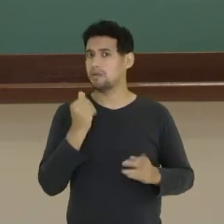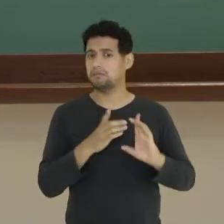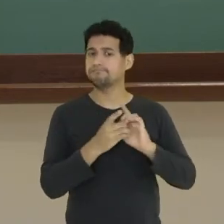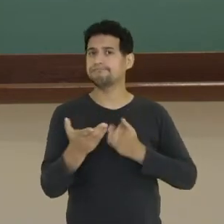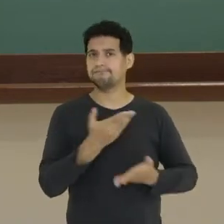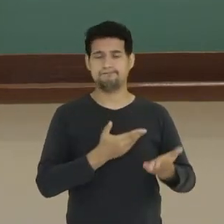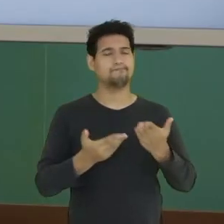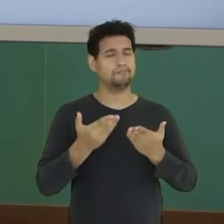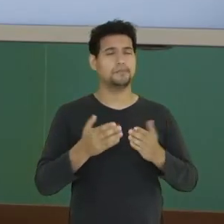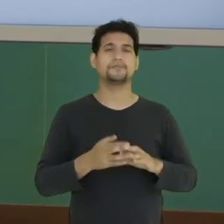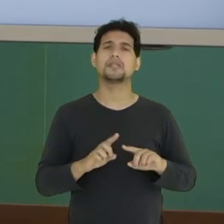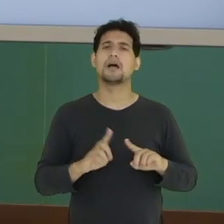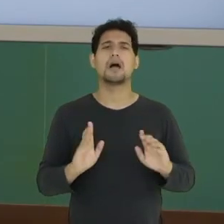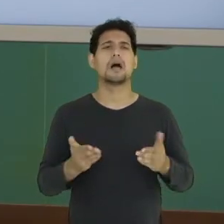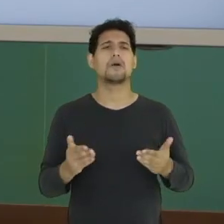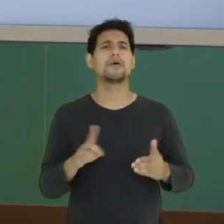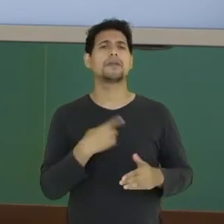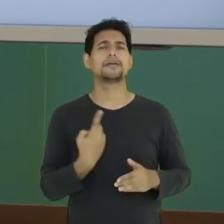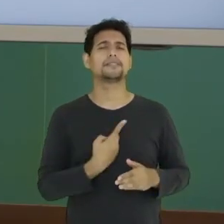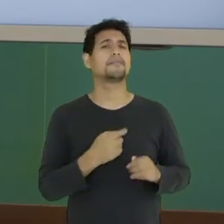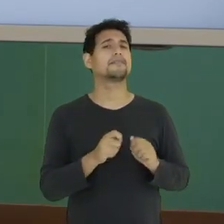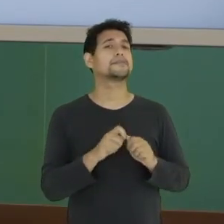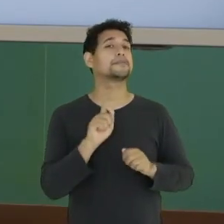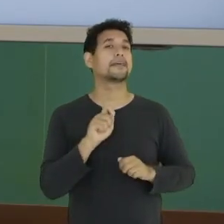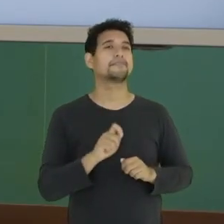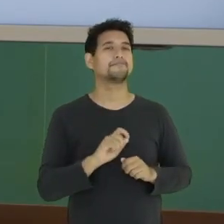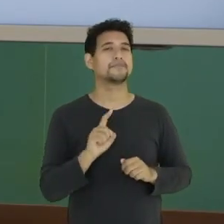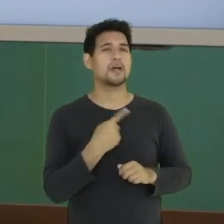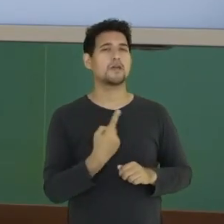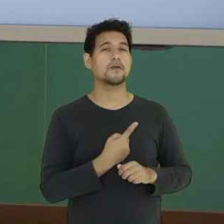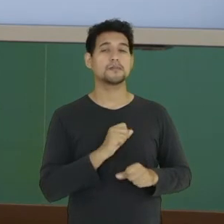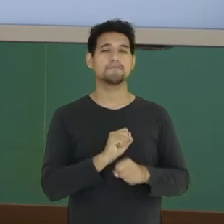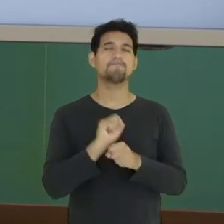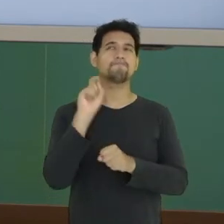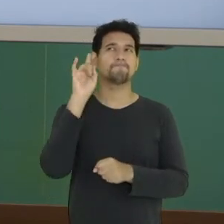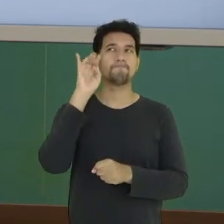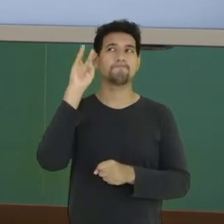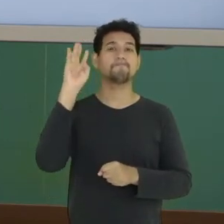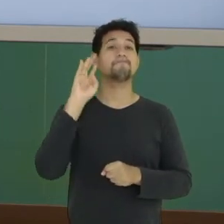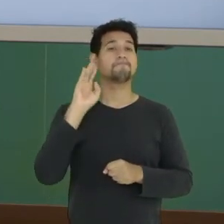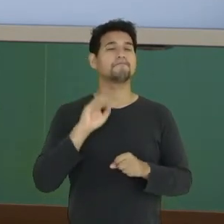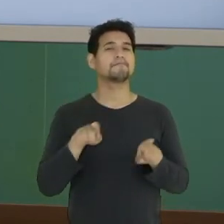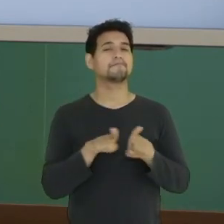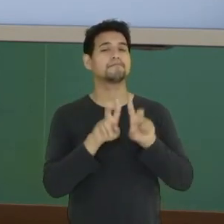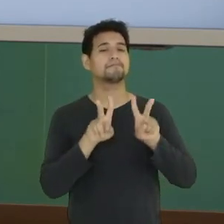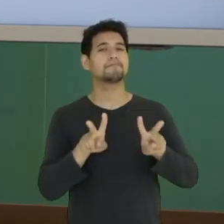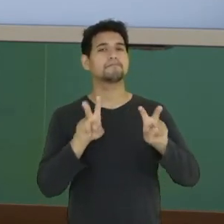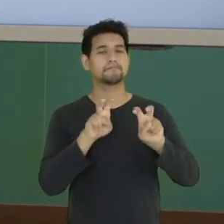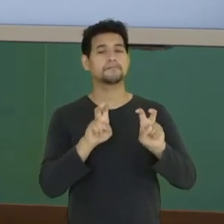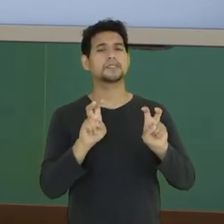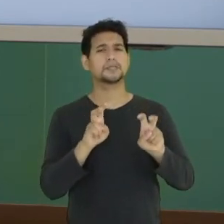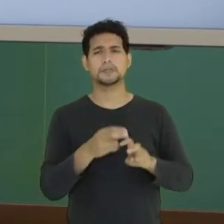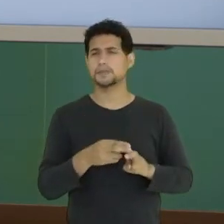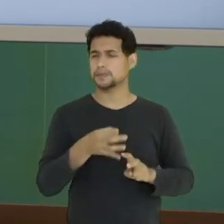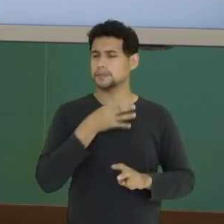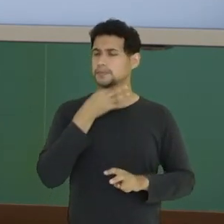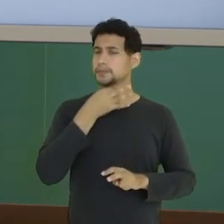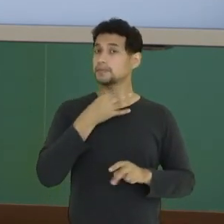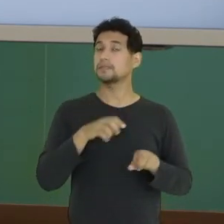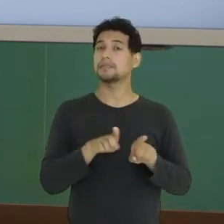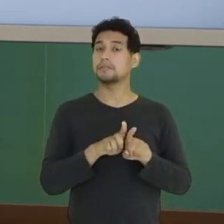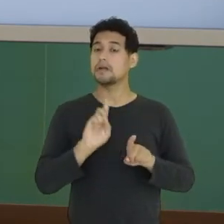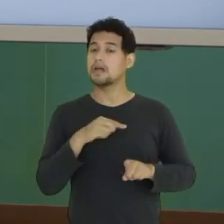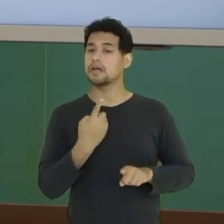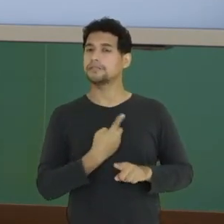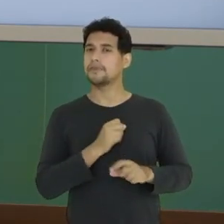a questão. Vamos lá para a nossa reflexão. Obviamente, questão também de ordem pessoal, mas é legal a